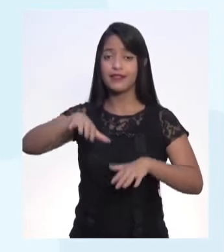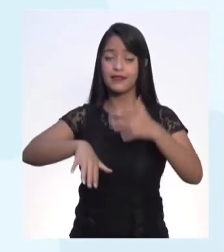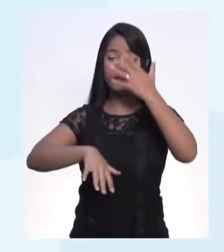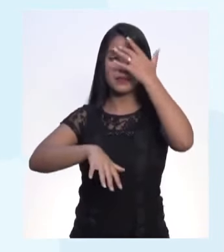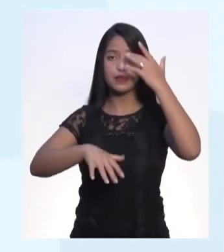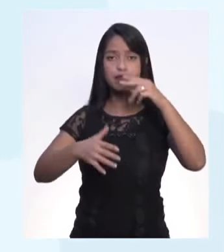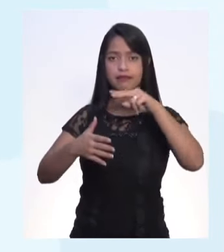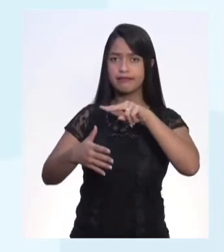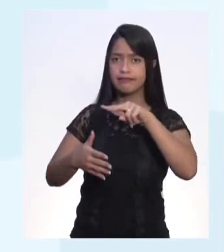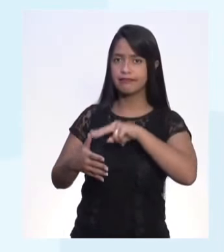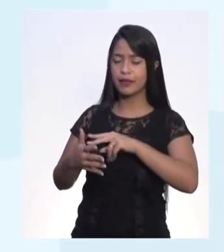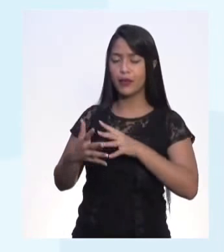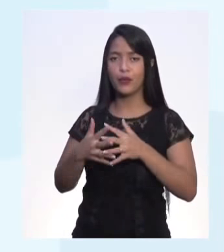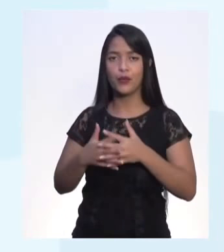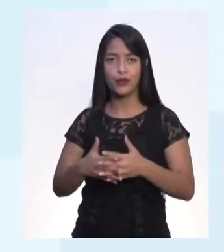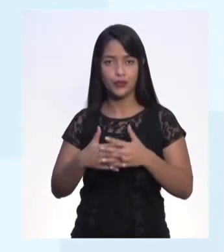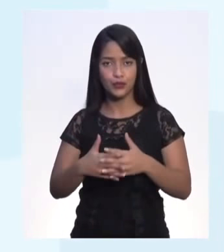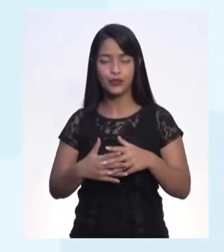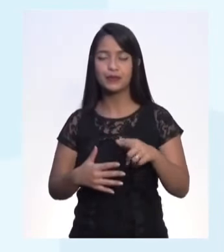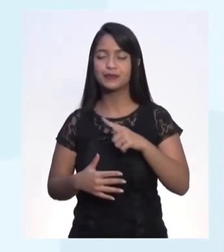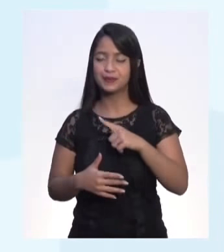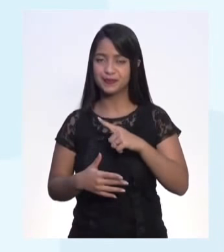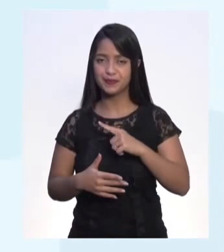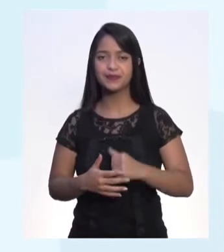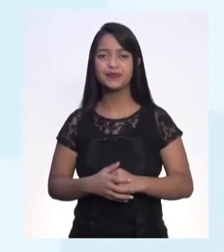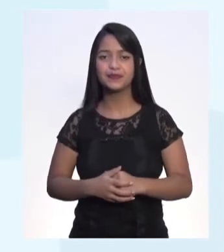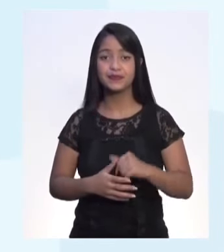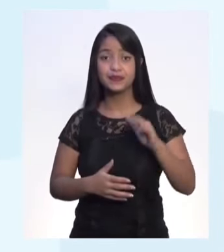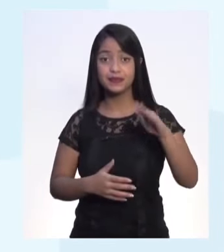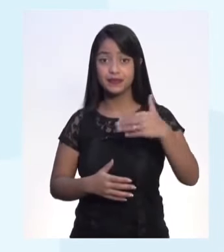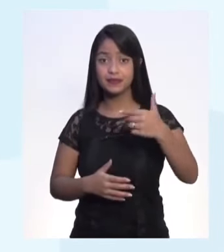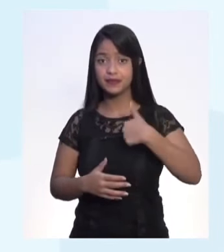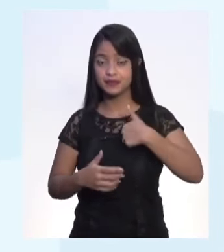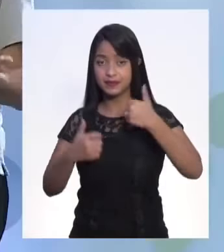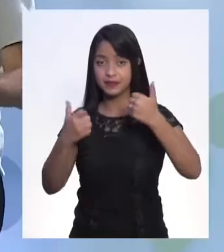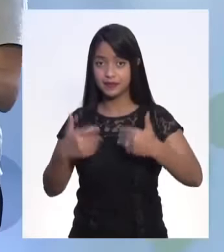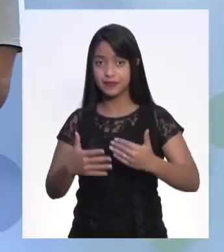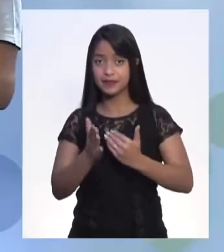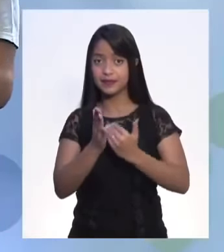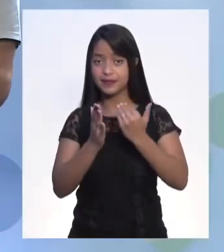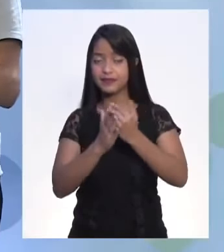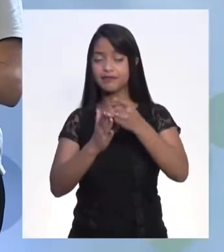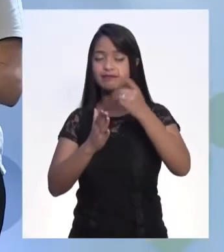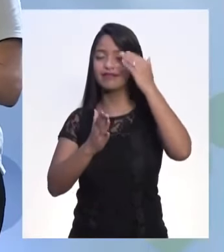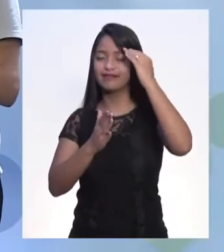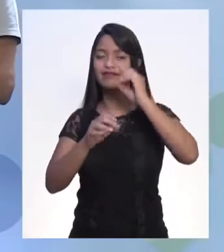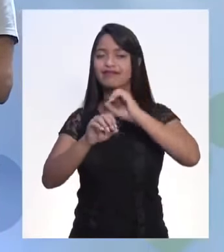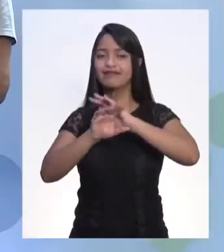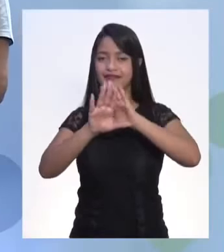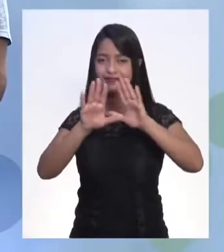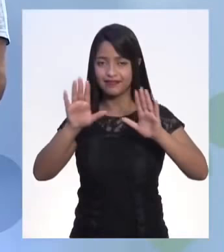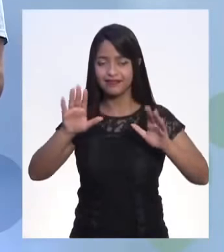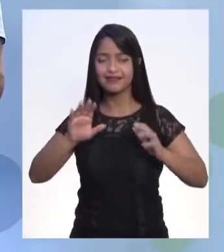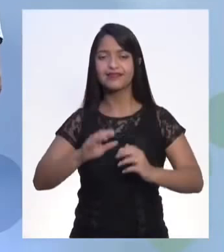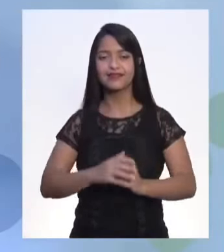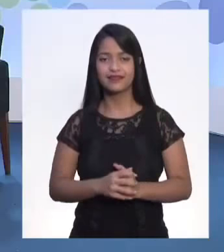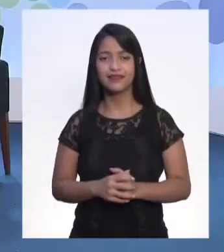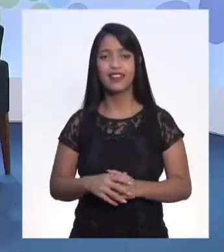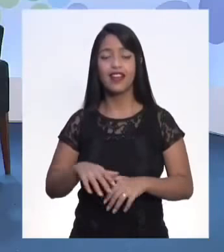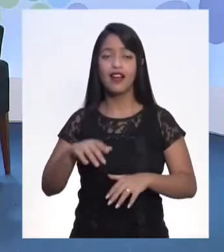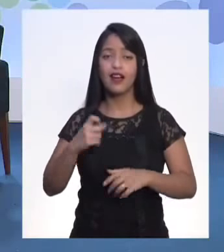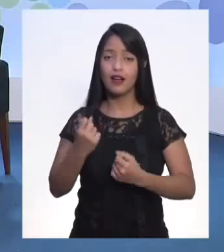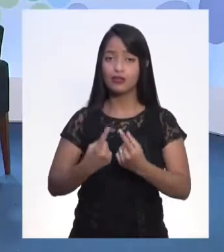uma certa uma certa confusão e aí depois que a gente comentar tudo isso já vai entender porque alguns sistemas de numeração a